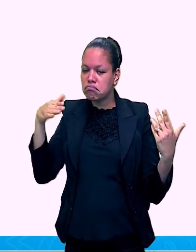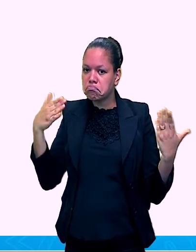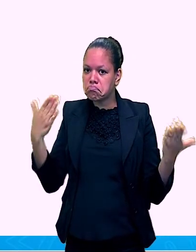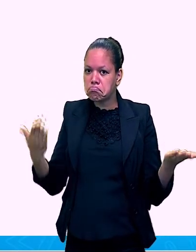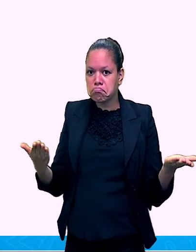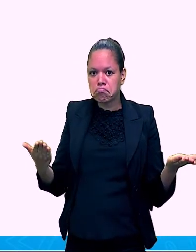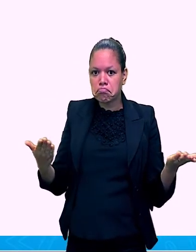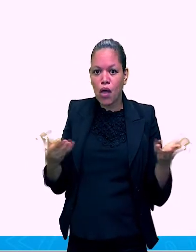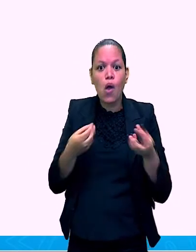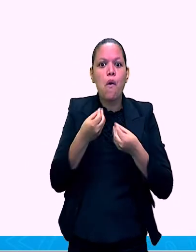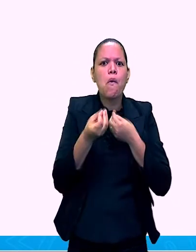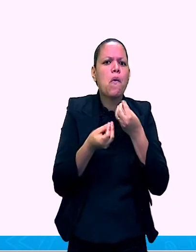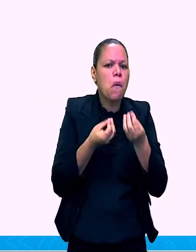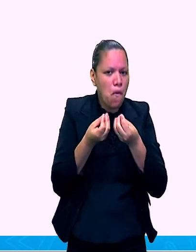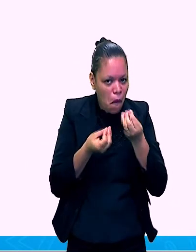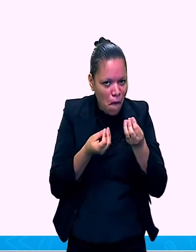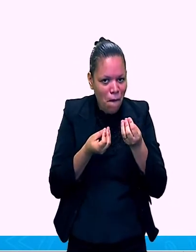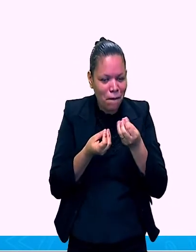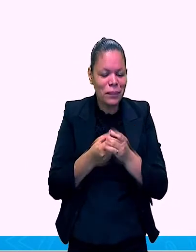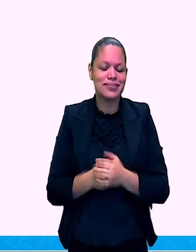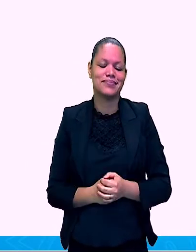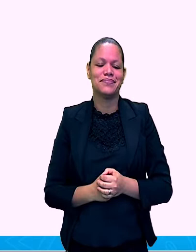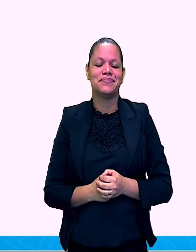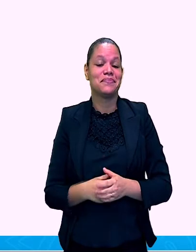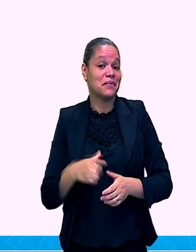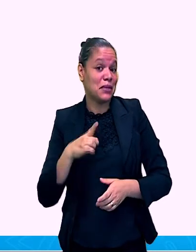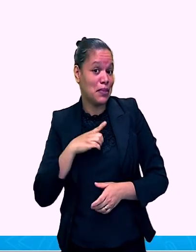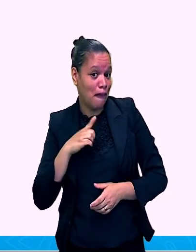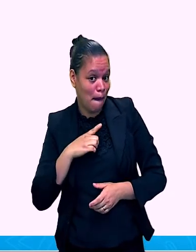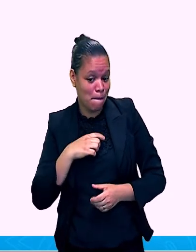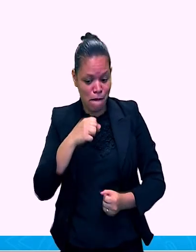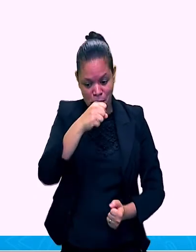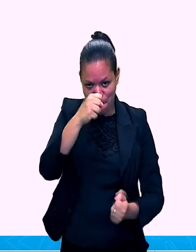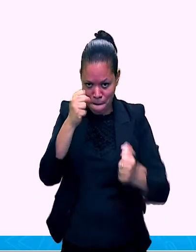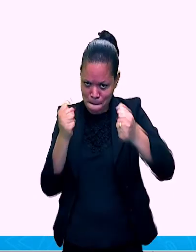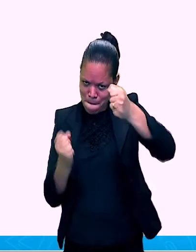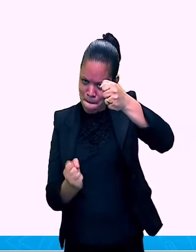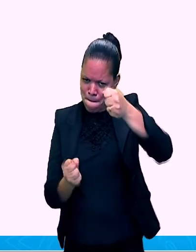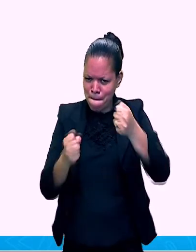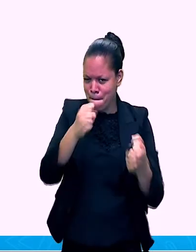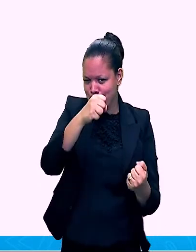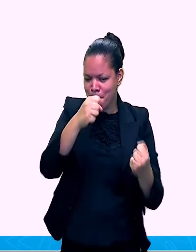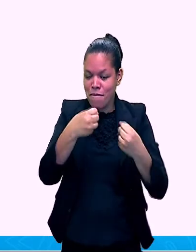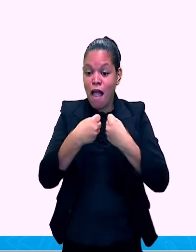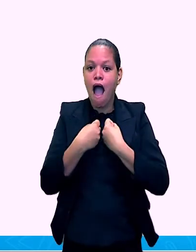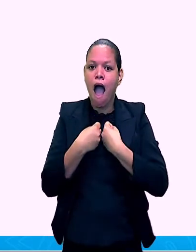entra nos meios de transportes, ok? Aqui no Brasil,